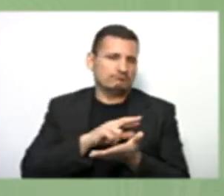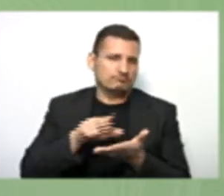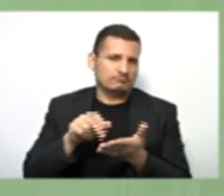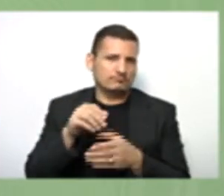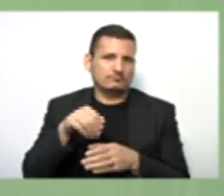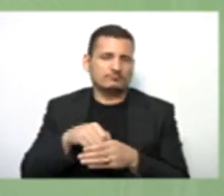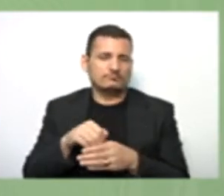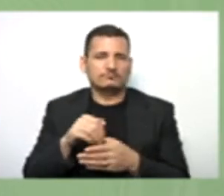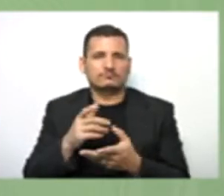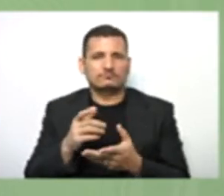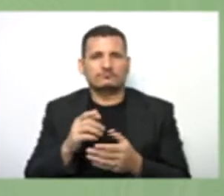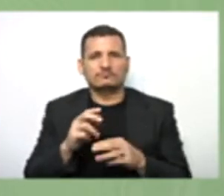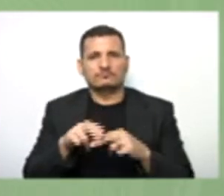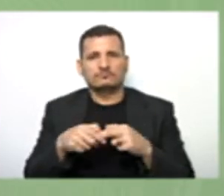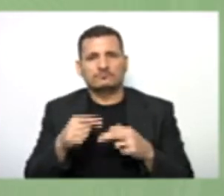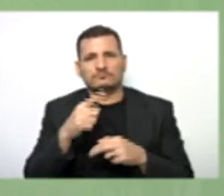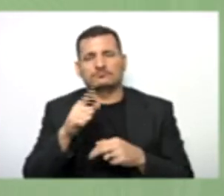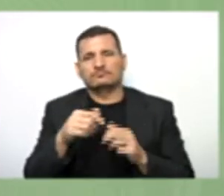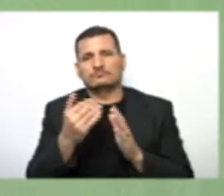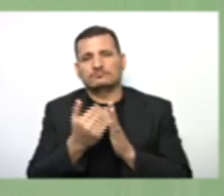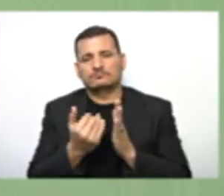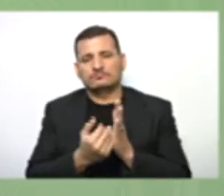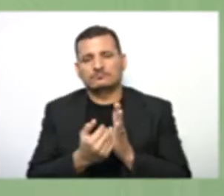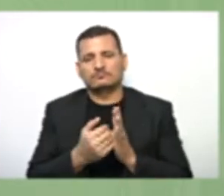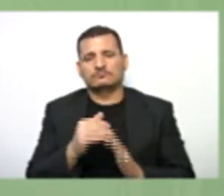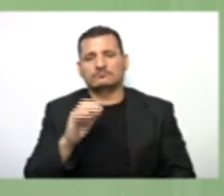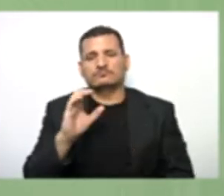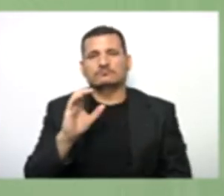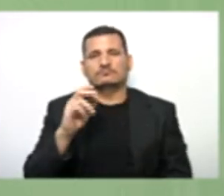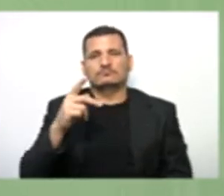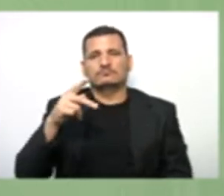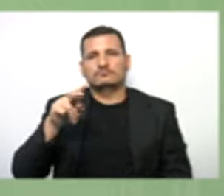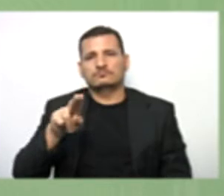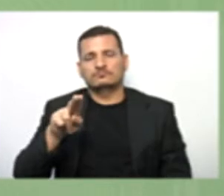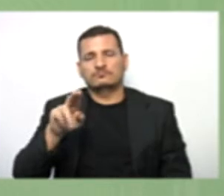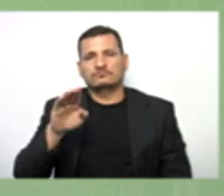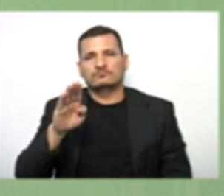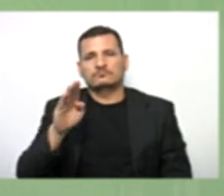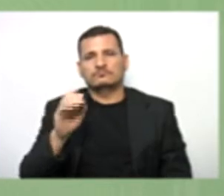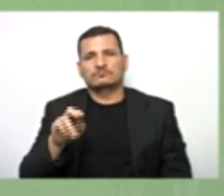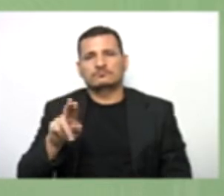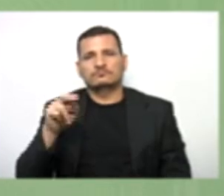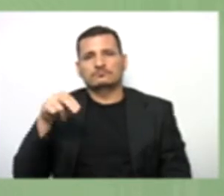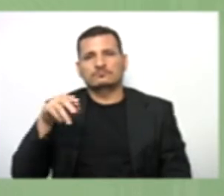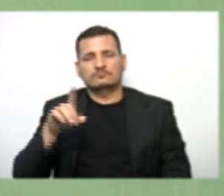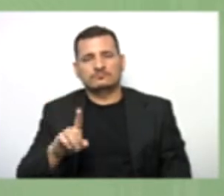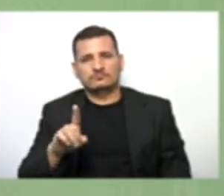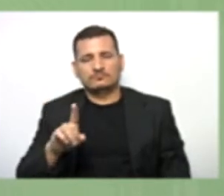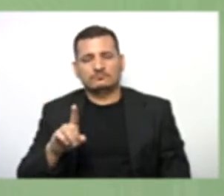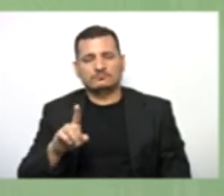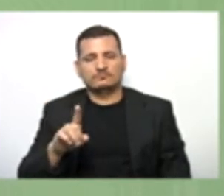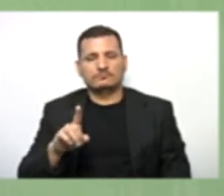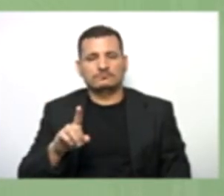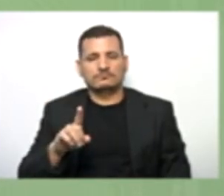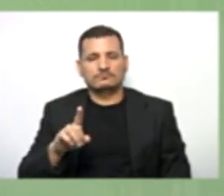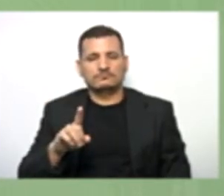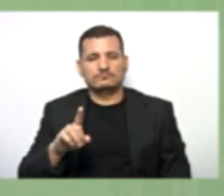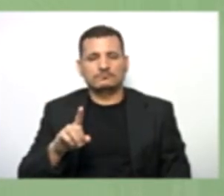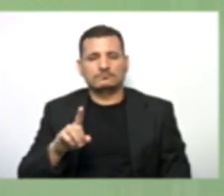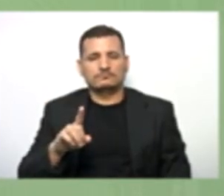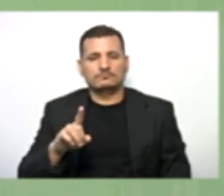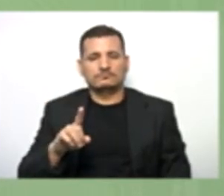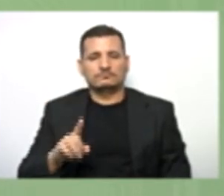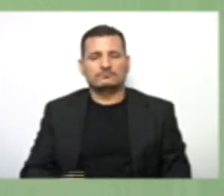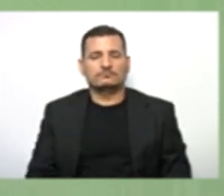ele é um programa considerado CPU bound, ou seja, um programa de uso avançado de